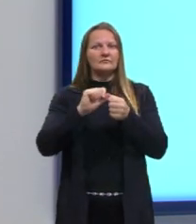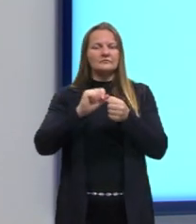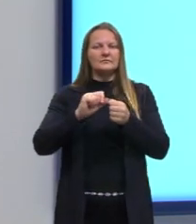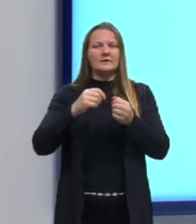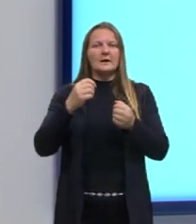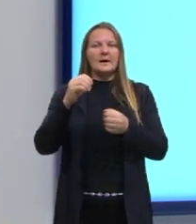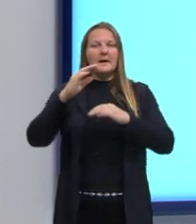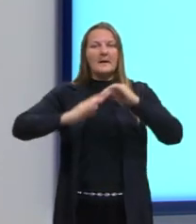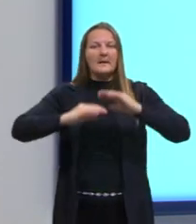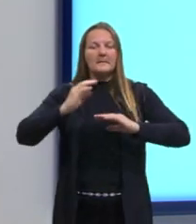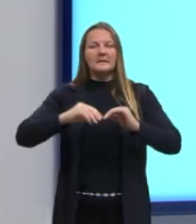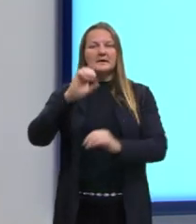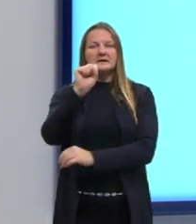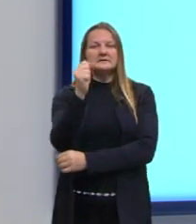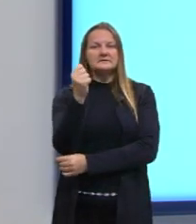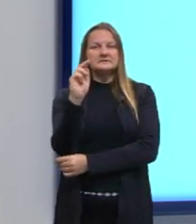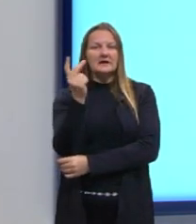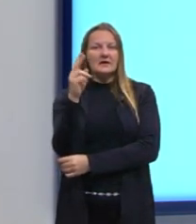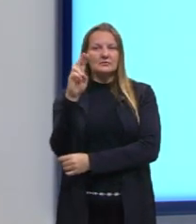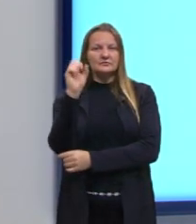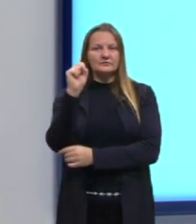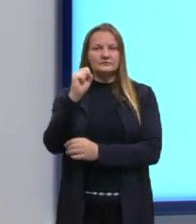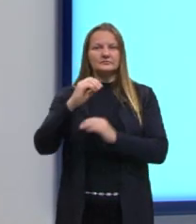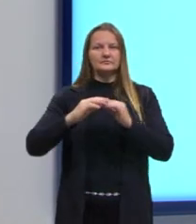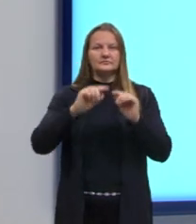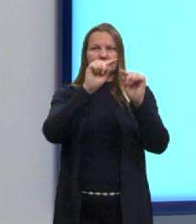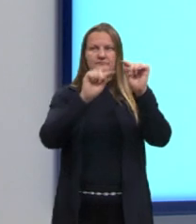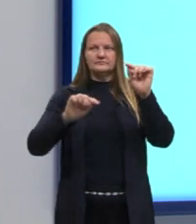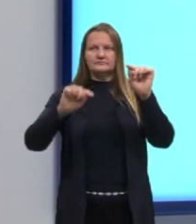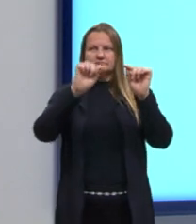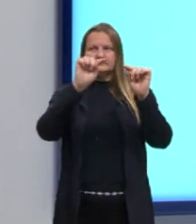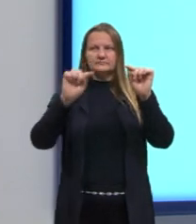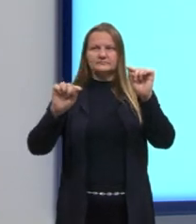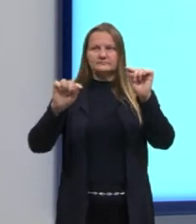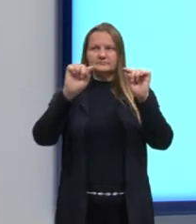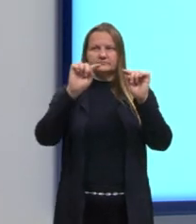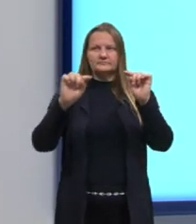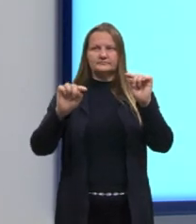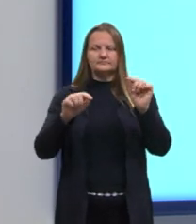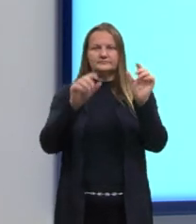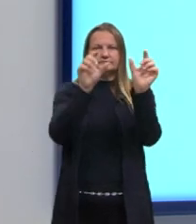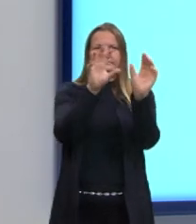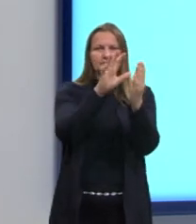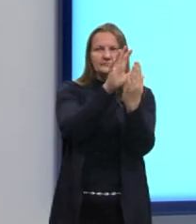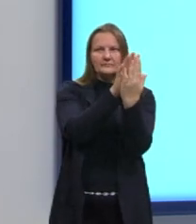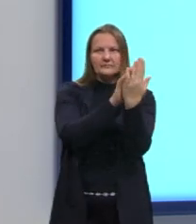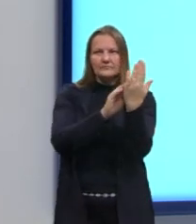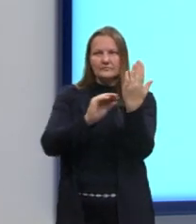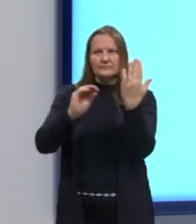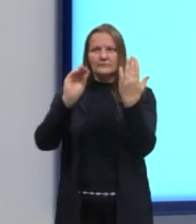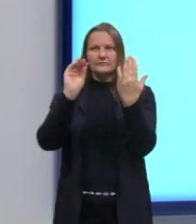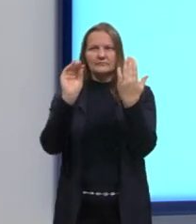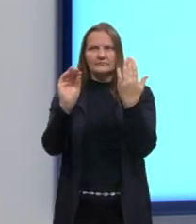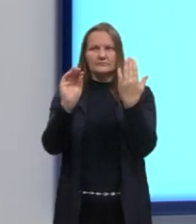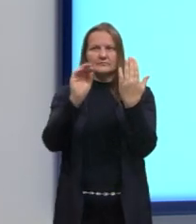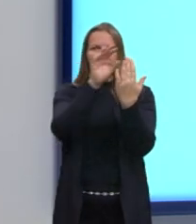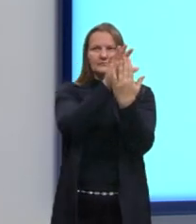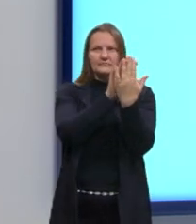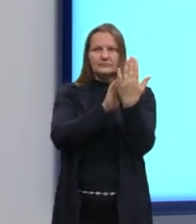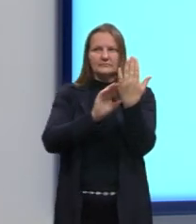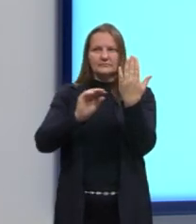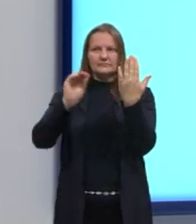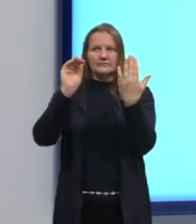aplicamos a regra de sarros Então nós vamos repetir as duas primeiras colunas repetimos lá no finalzinho da